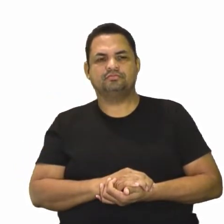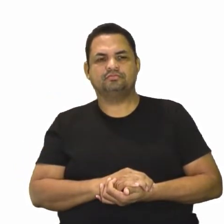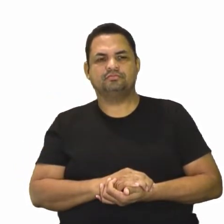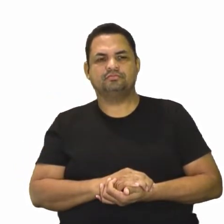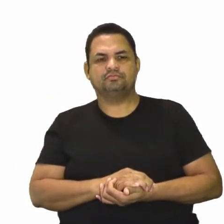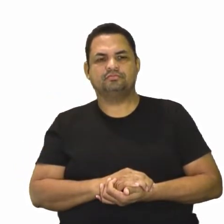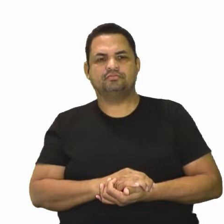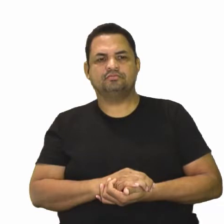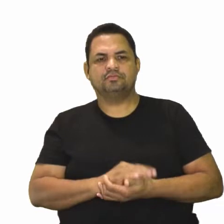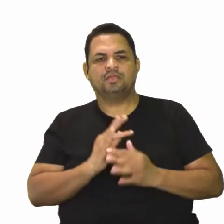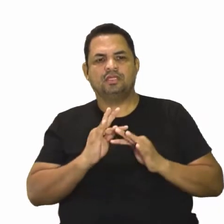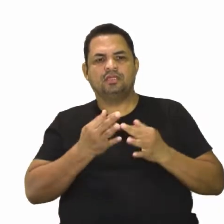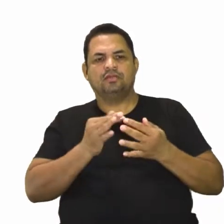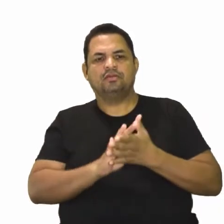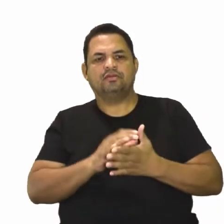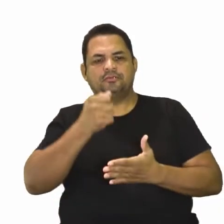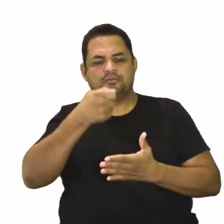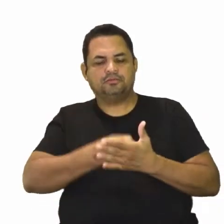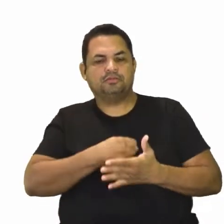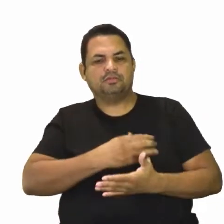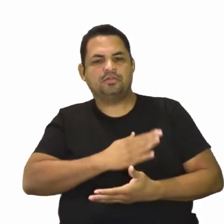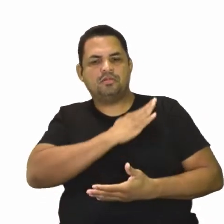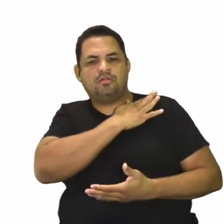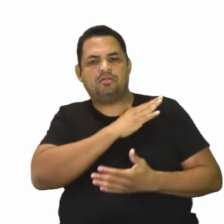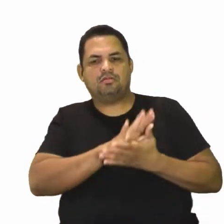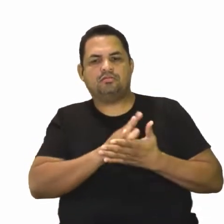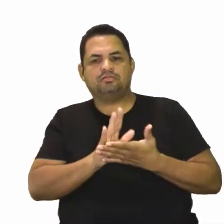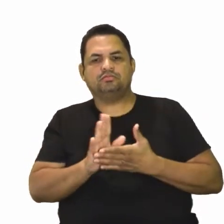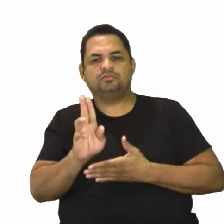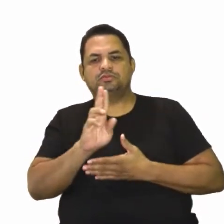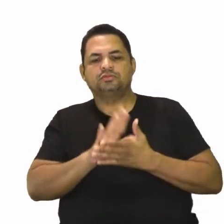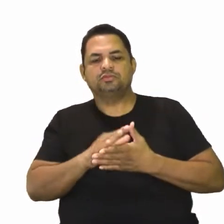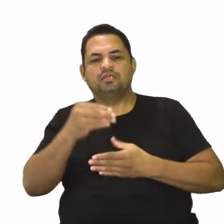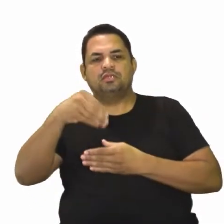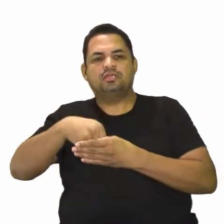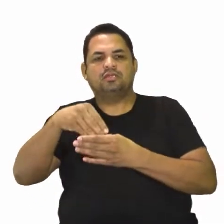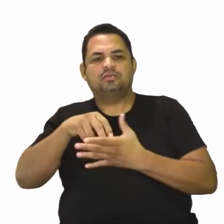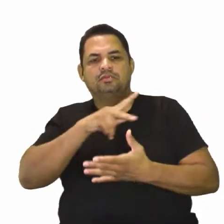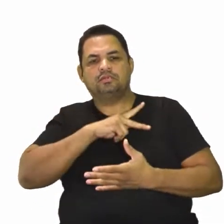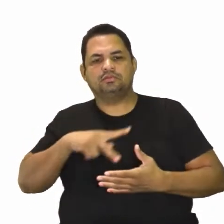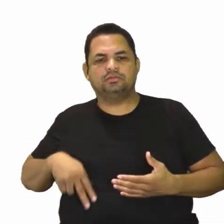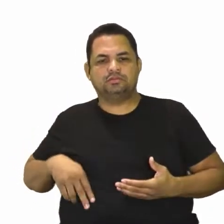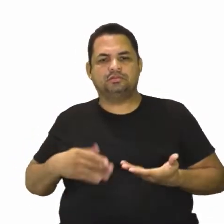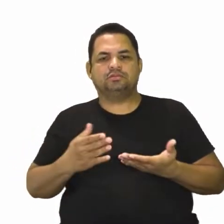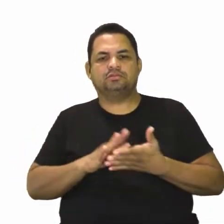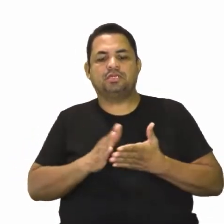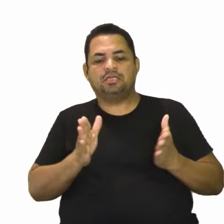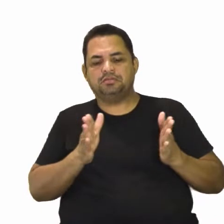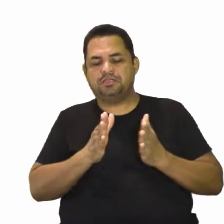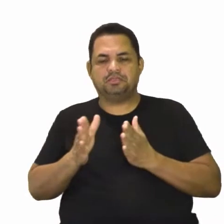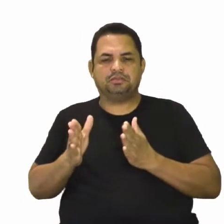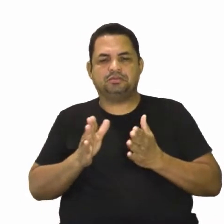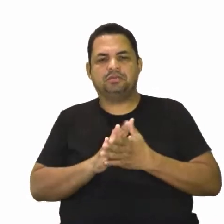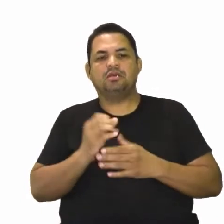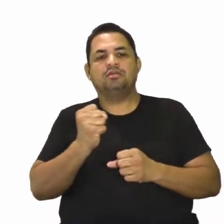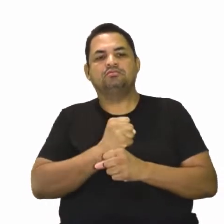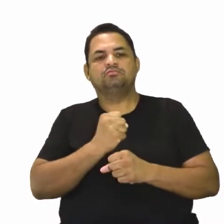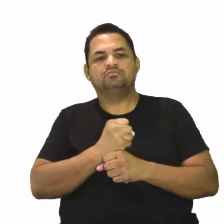Ele reivindicava o fim da ditadura militar por meio de eleições para a presidência da República, ainda naquele ano.